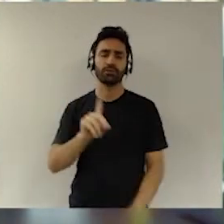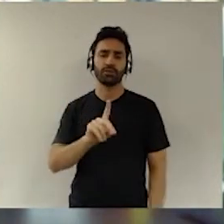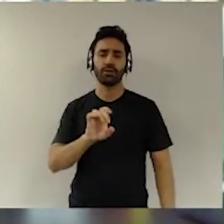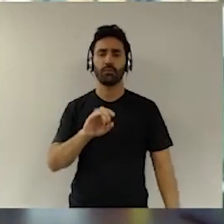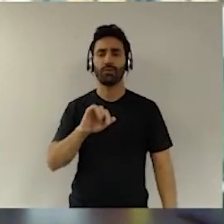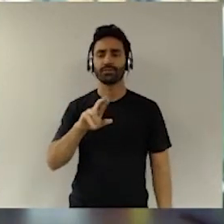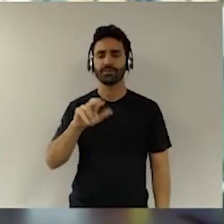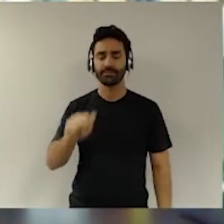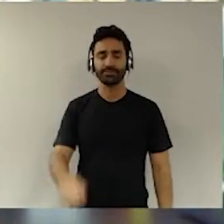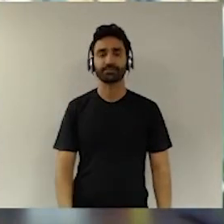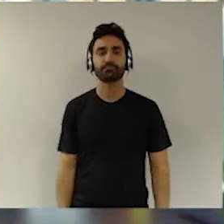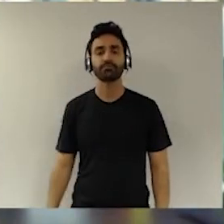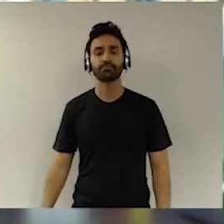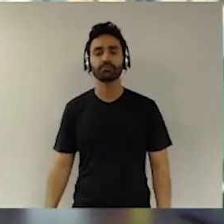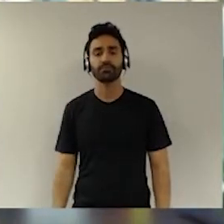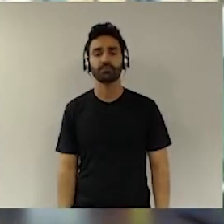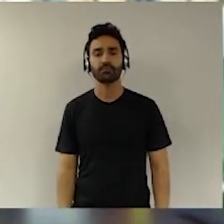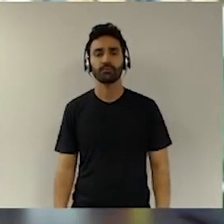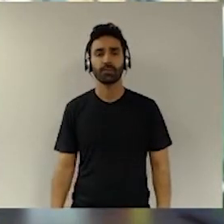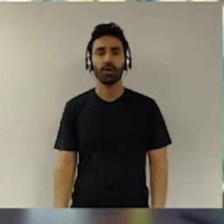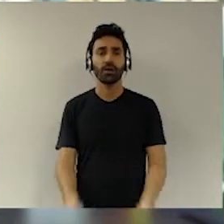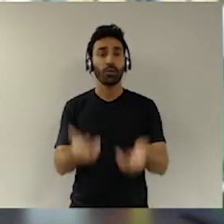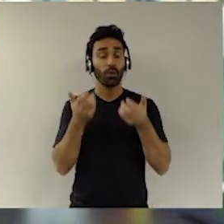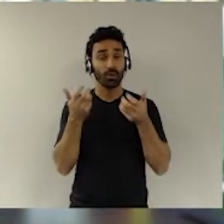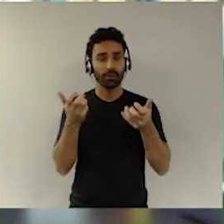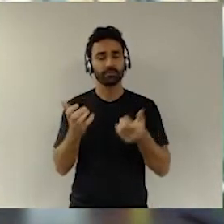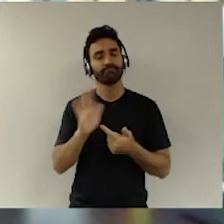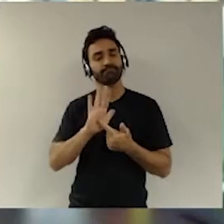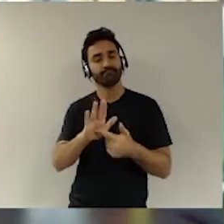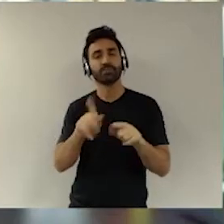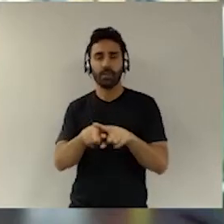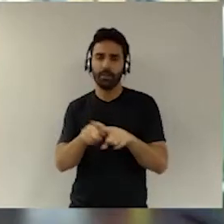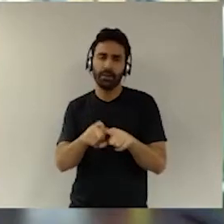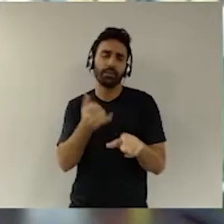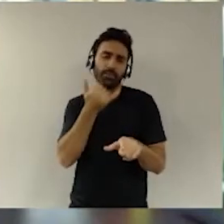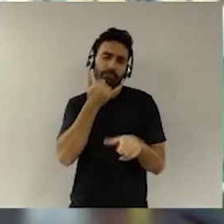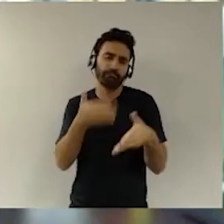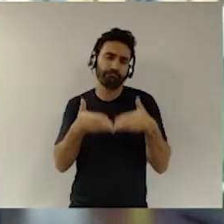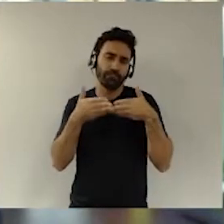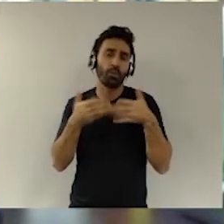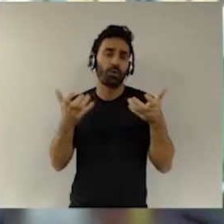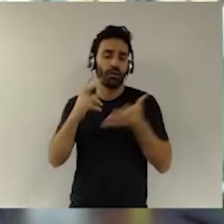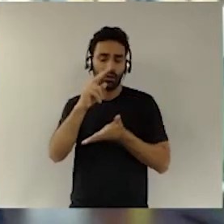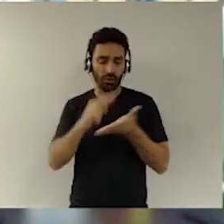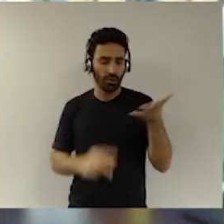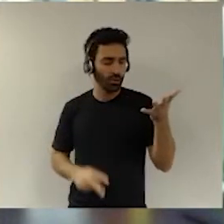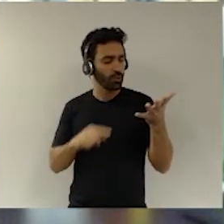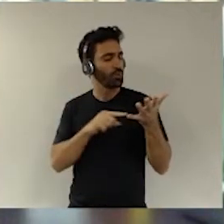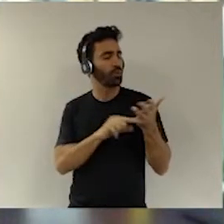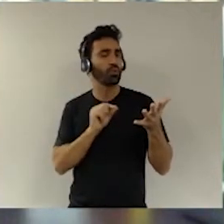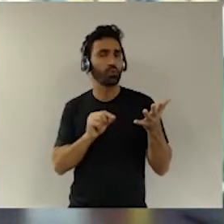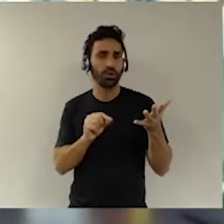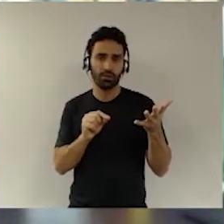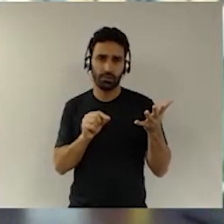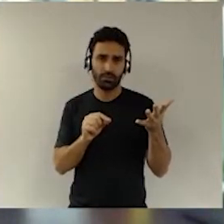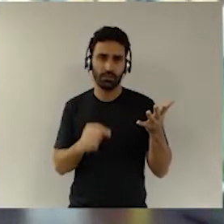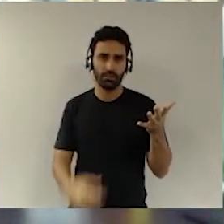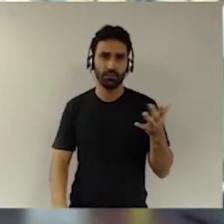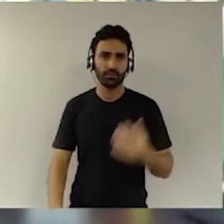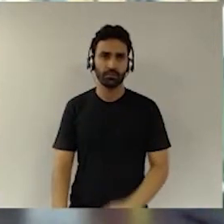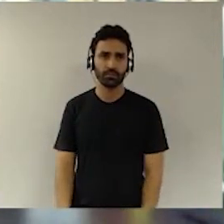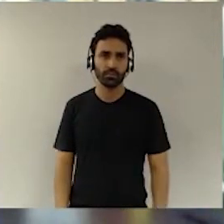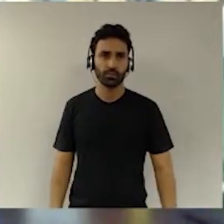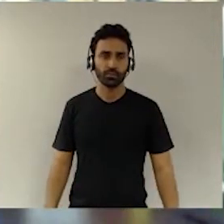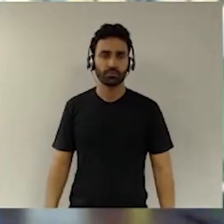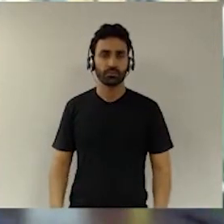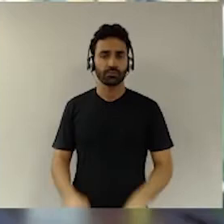Eu queria aqui até ressaltar, peço licença para ler, eu já advertia,